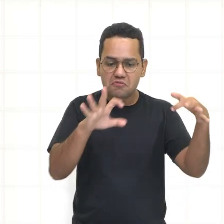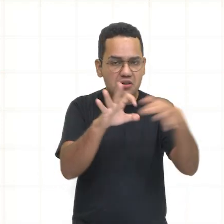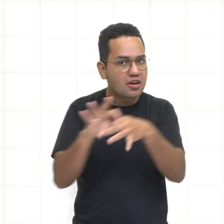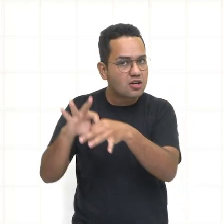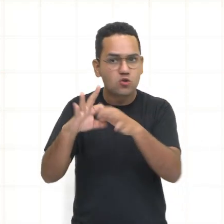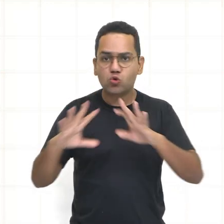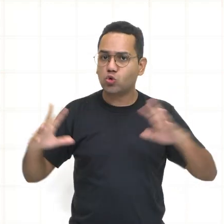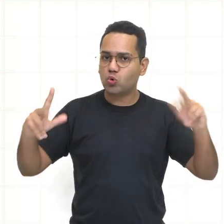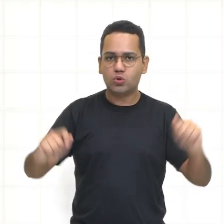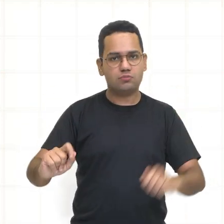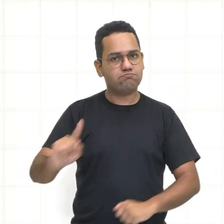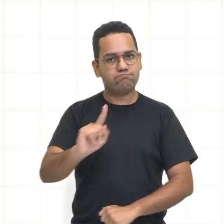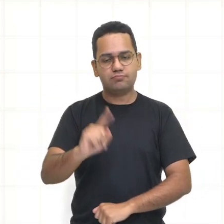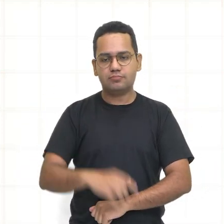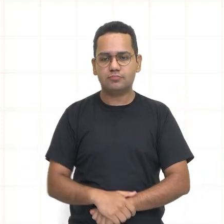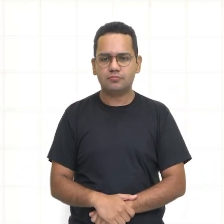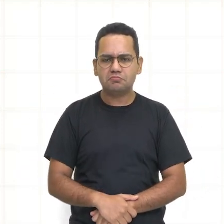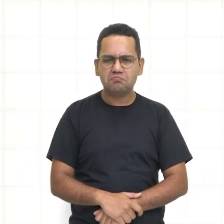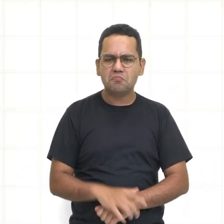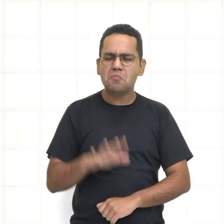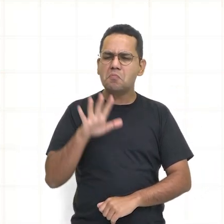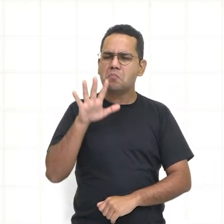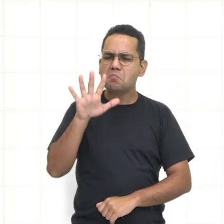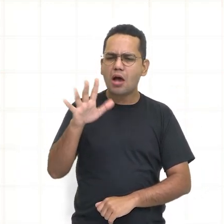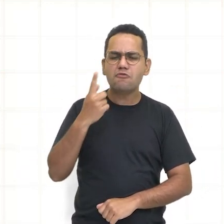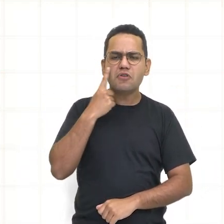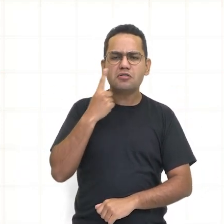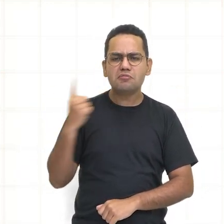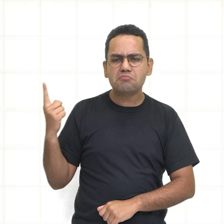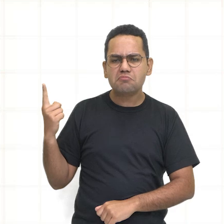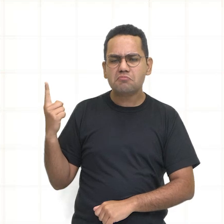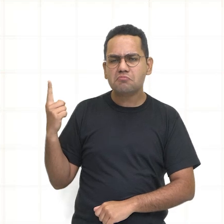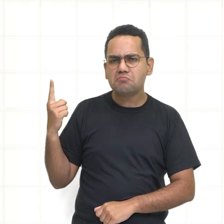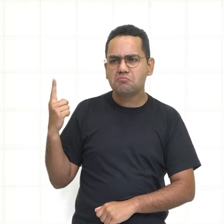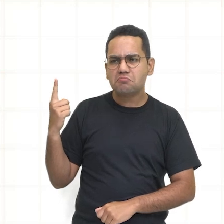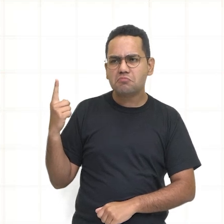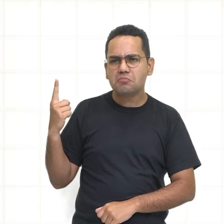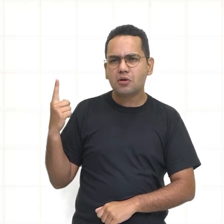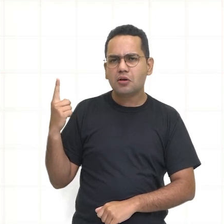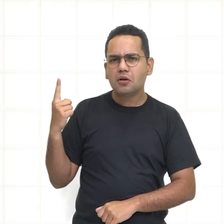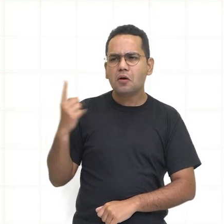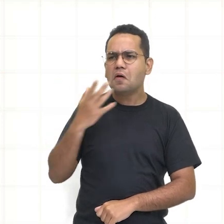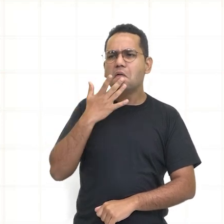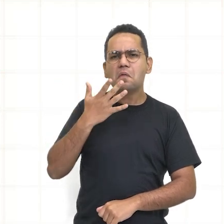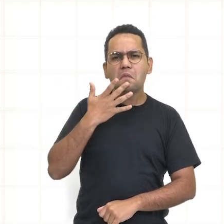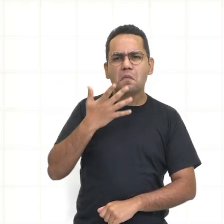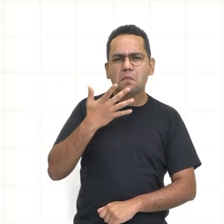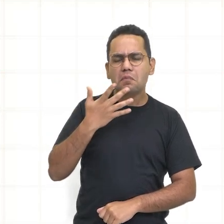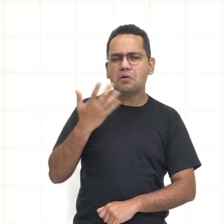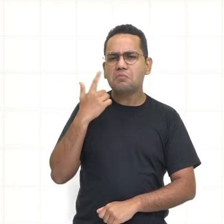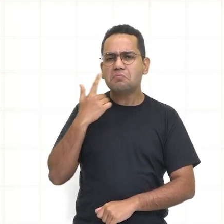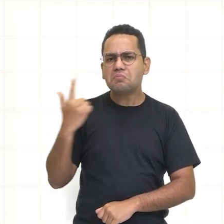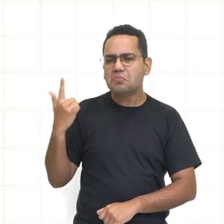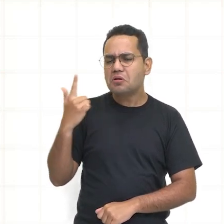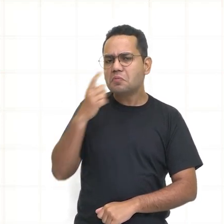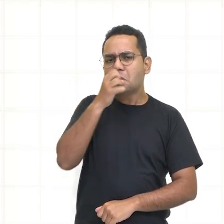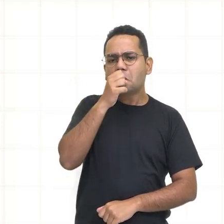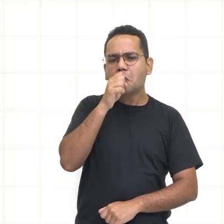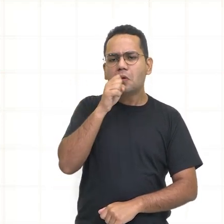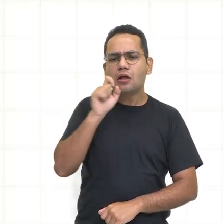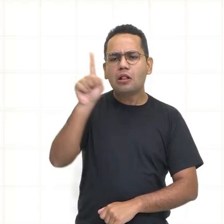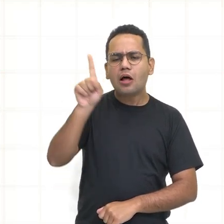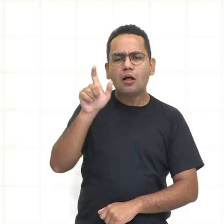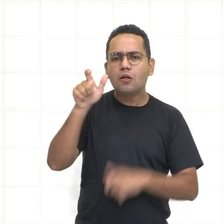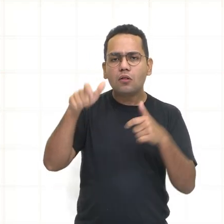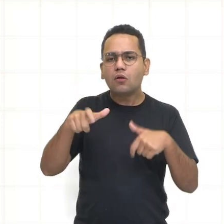territorial. Professora, eu estou vendo aqui em cima, né, na imagem, a questão da Caxemira. O que ela tem a ver? A Caxemira é